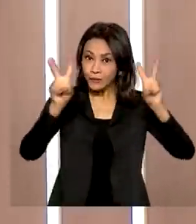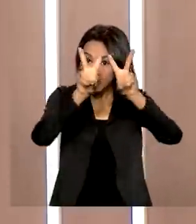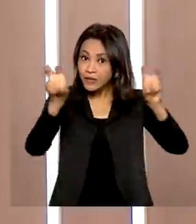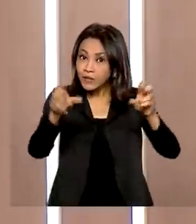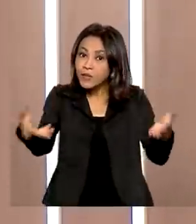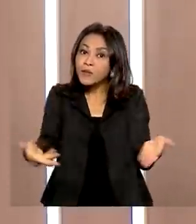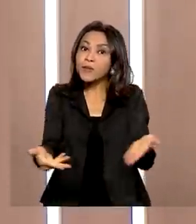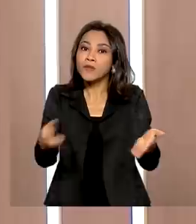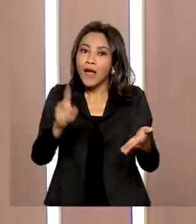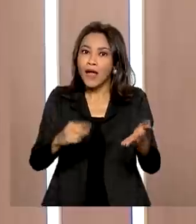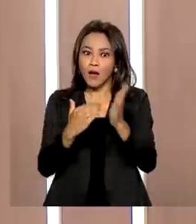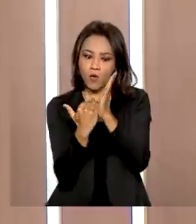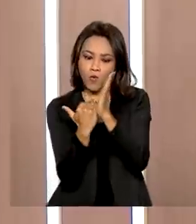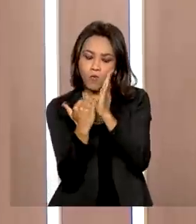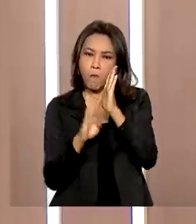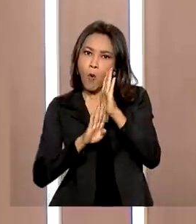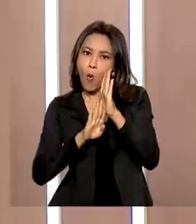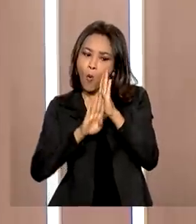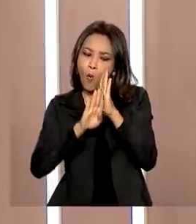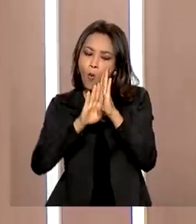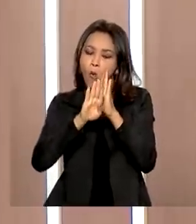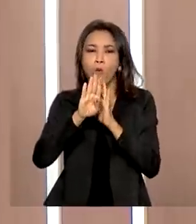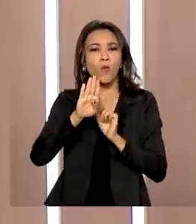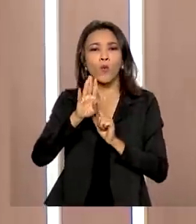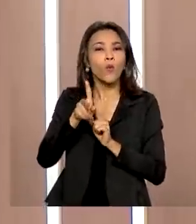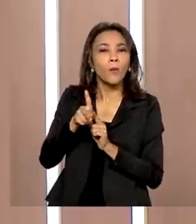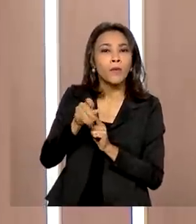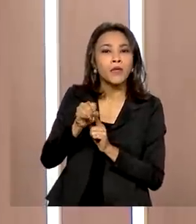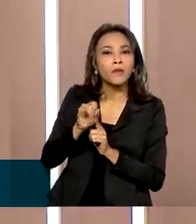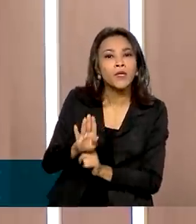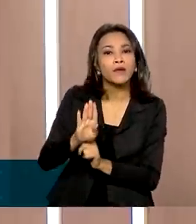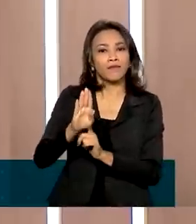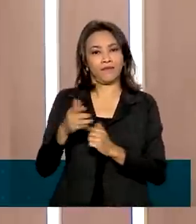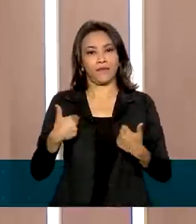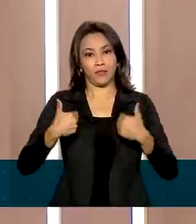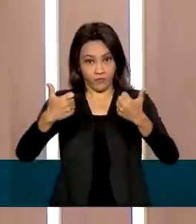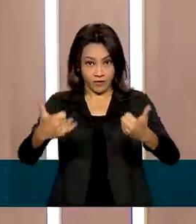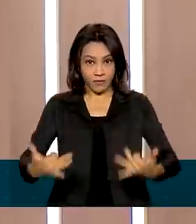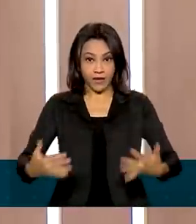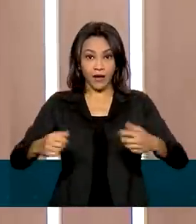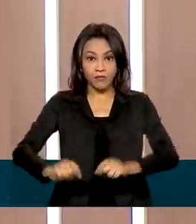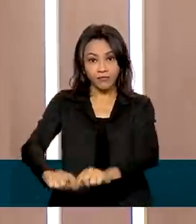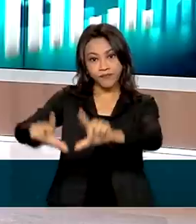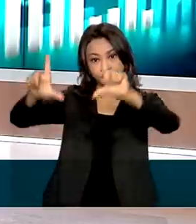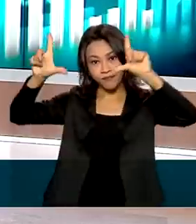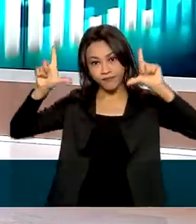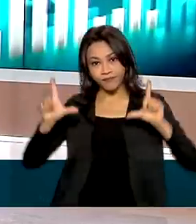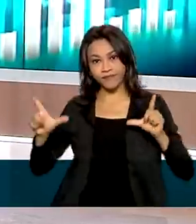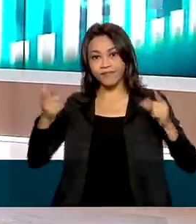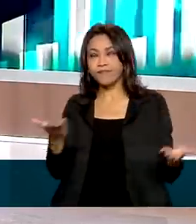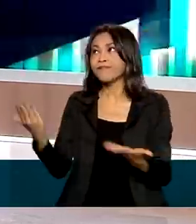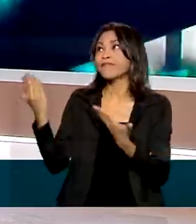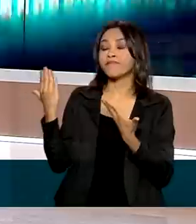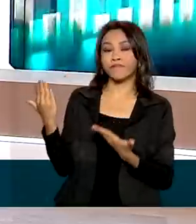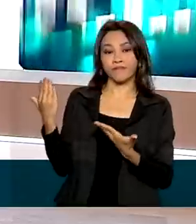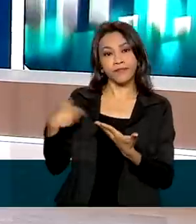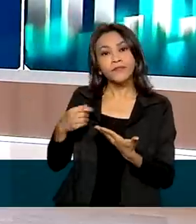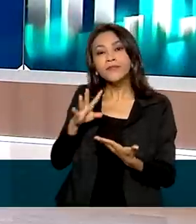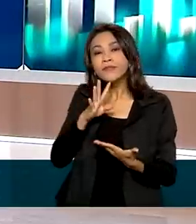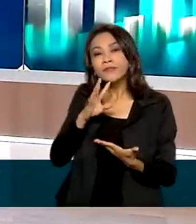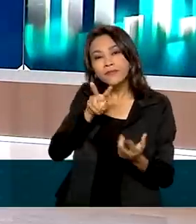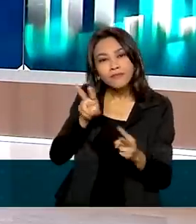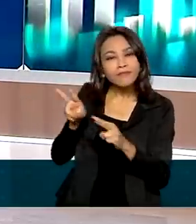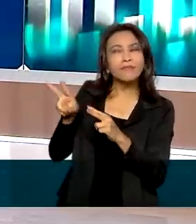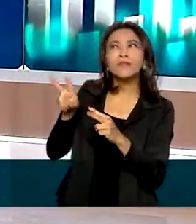é o crescimento do PIB. E para tratar de um assunto tão importante, nós preparamos uma arte elaborada pela nossa equipe para você,